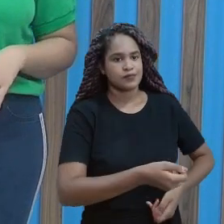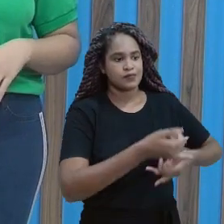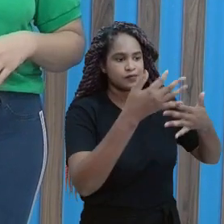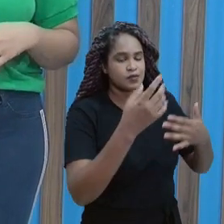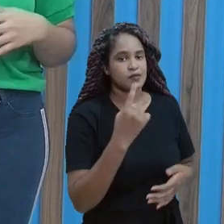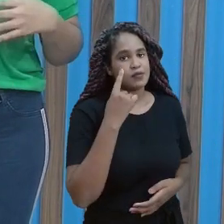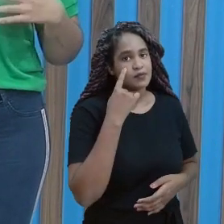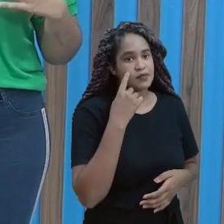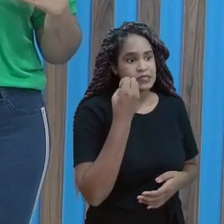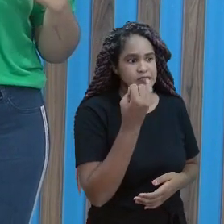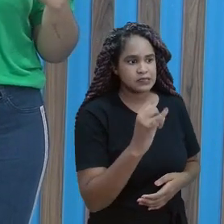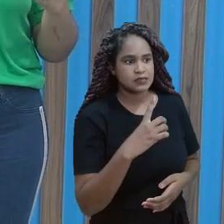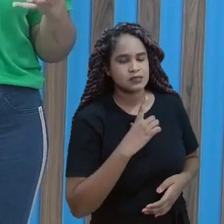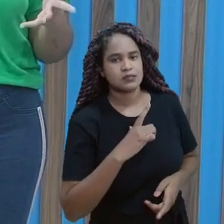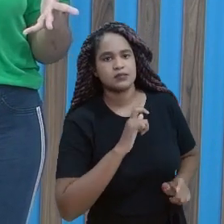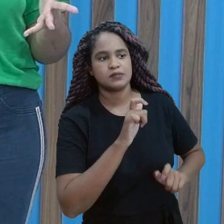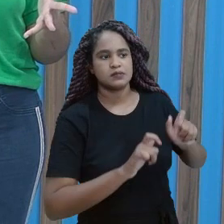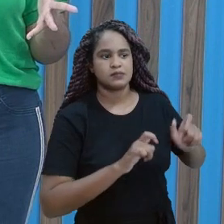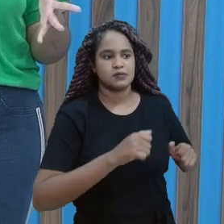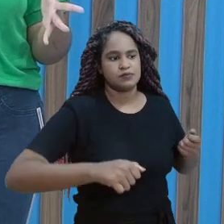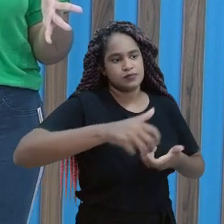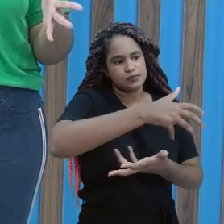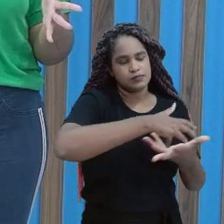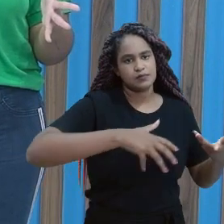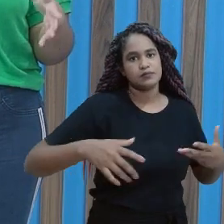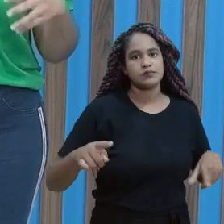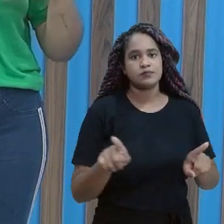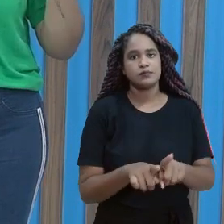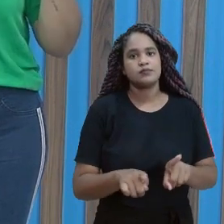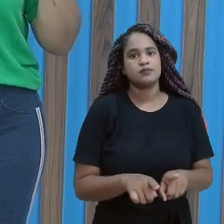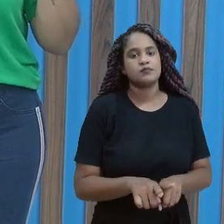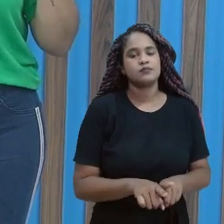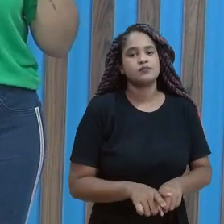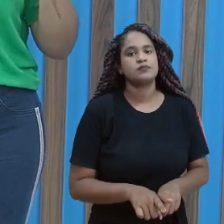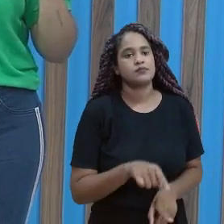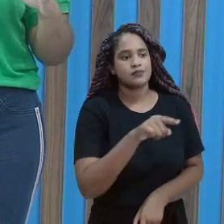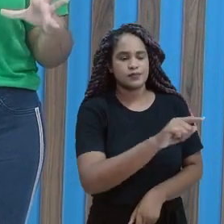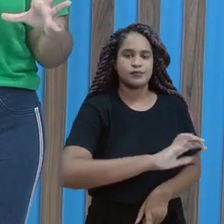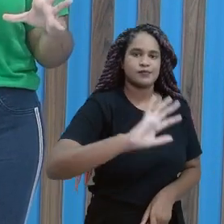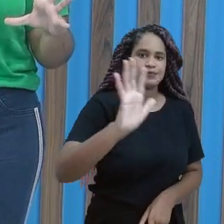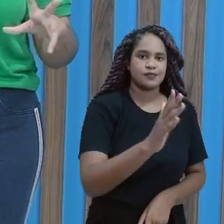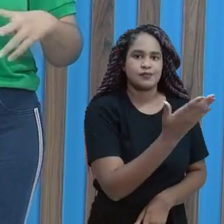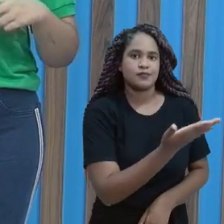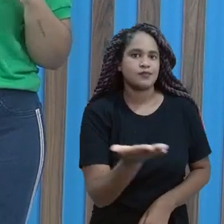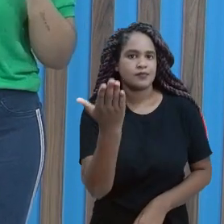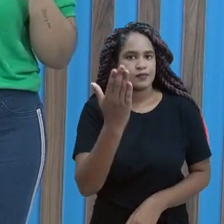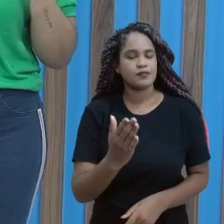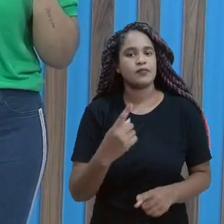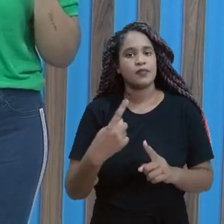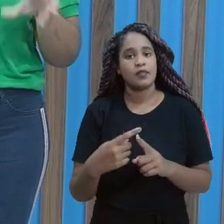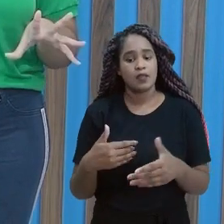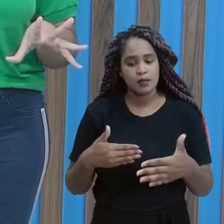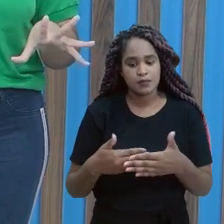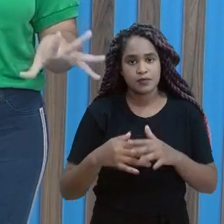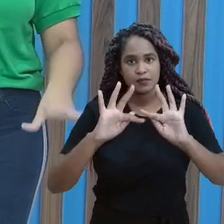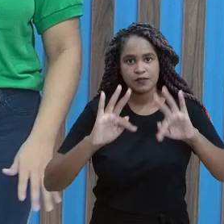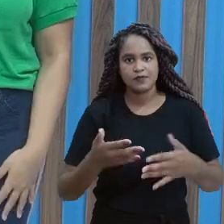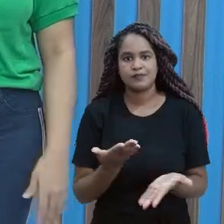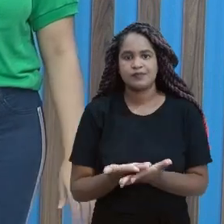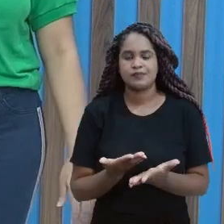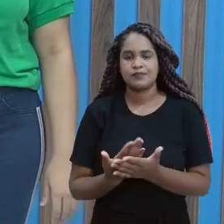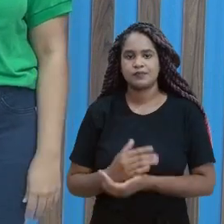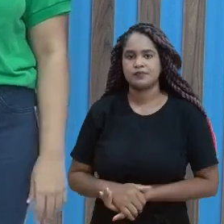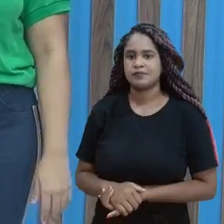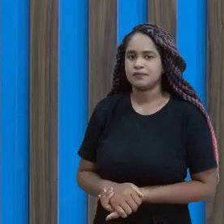que a professora Adriana fale como é que foi aí essa conversa com vocês e se despeça também, porque a nossa aula está chegando ao fim.